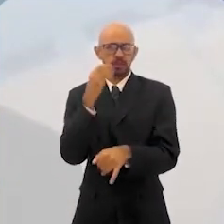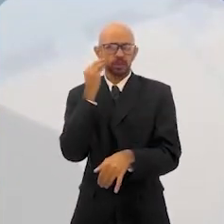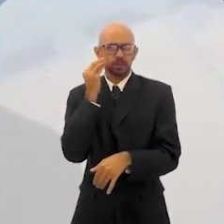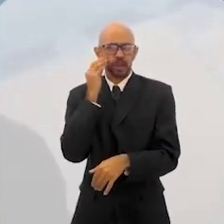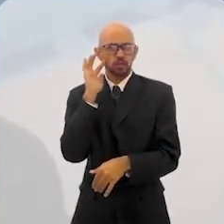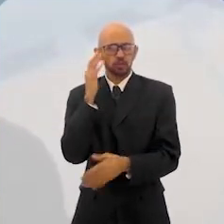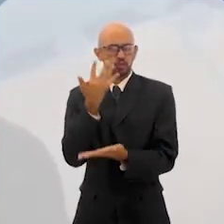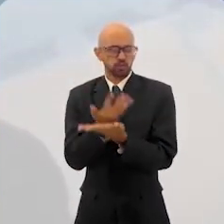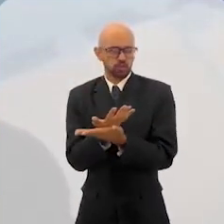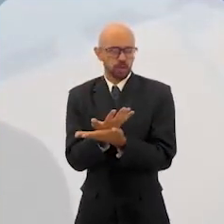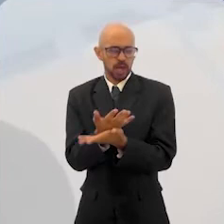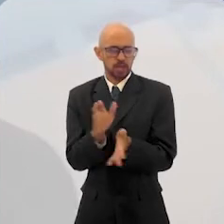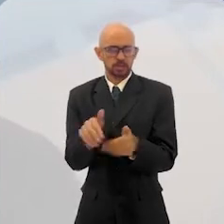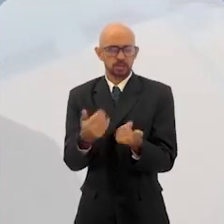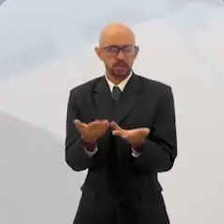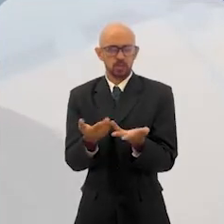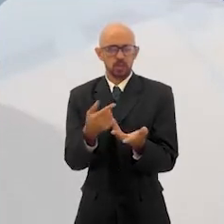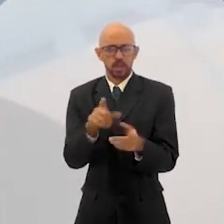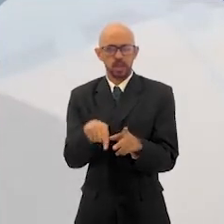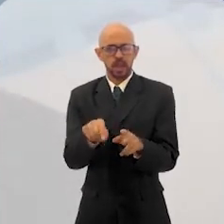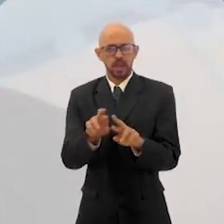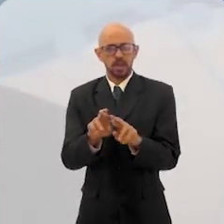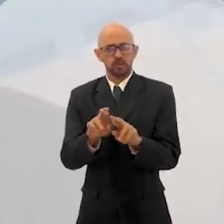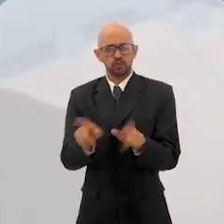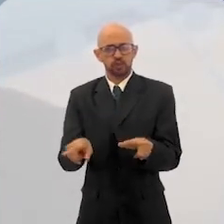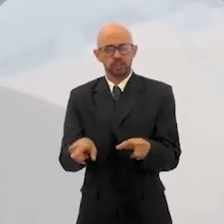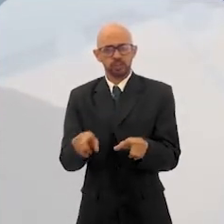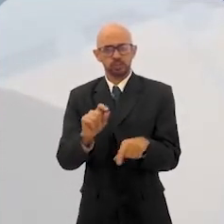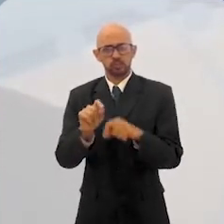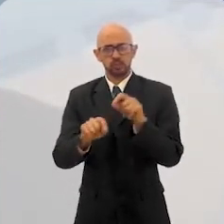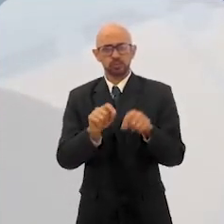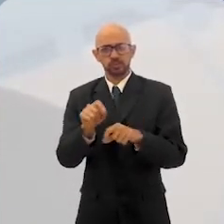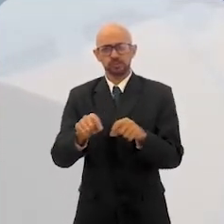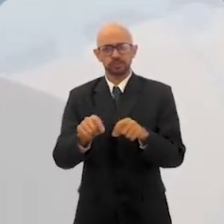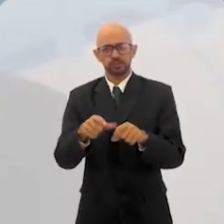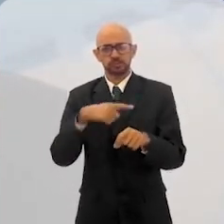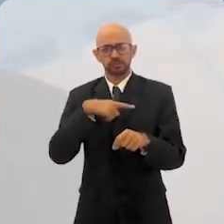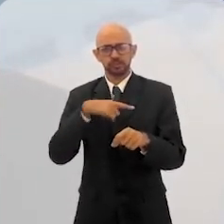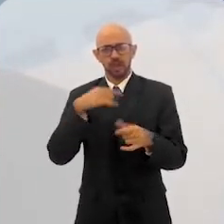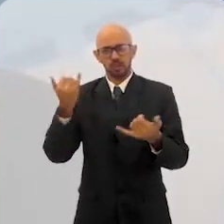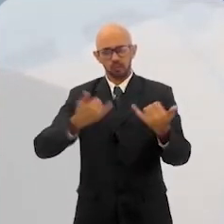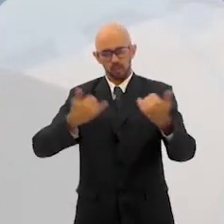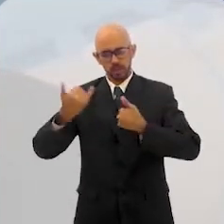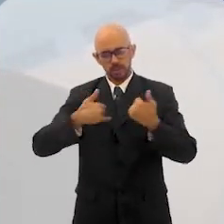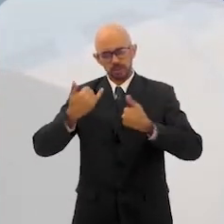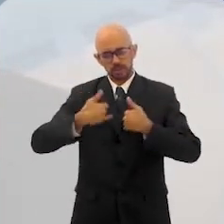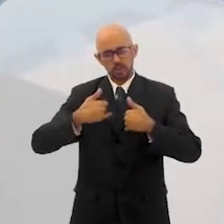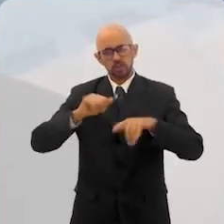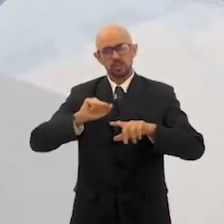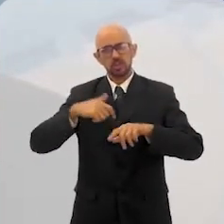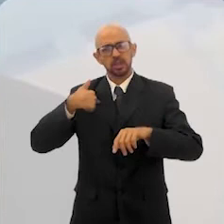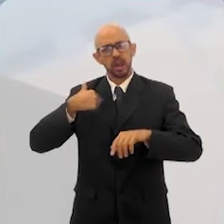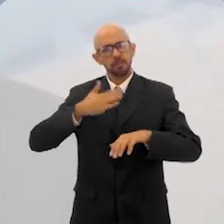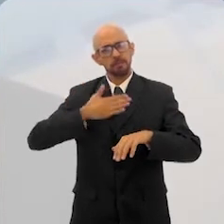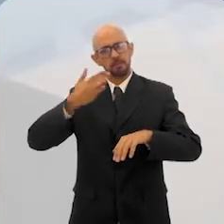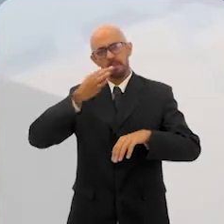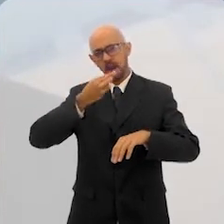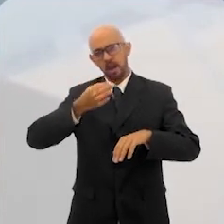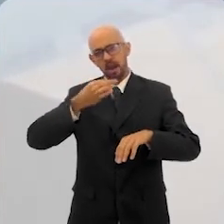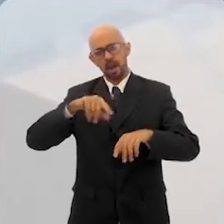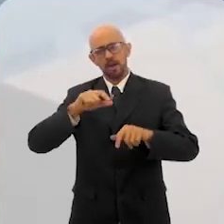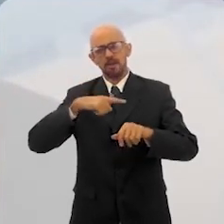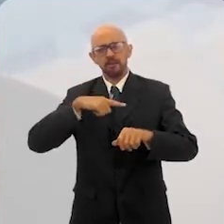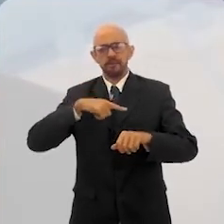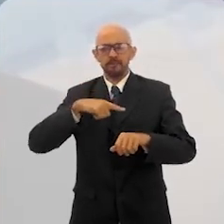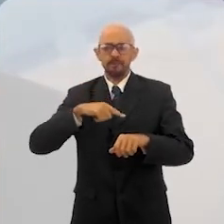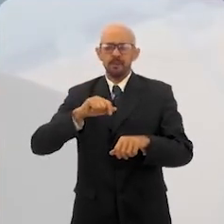tentar solucionar. Então, assim, eu acho que é um perfil bem diferente, que traz muita informação e que eu acho